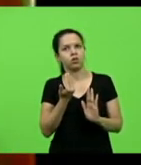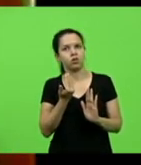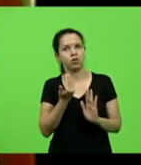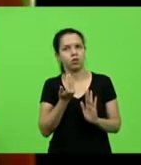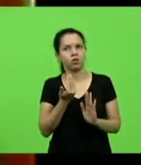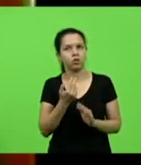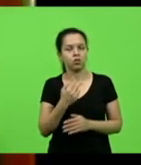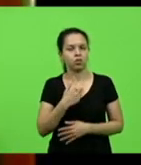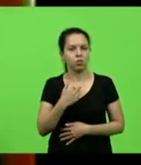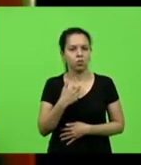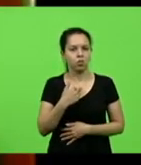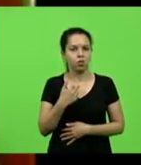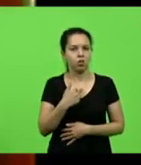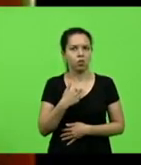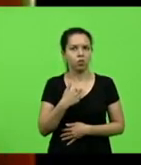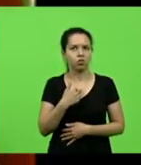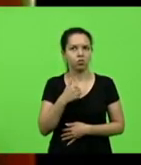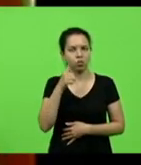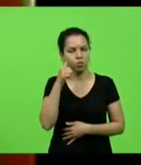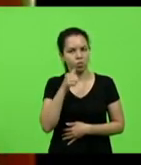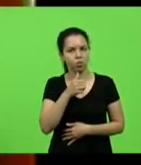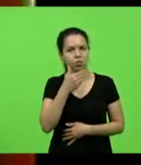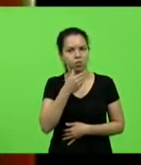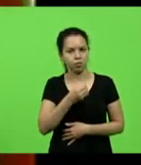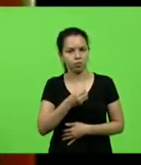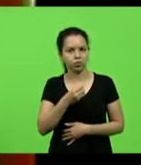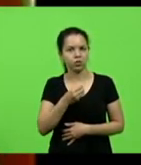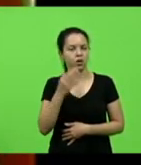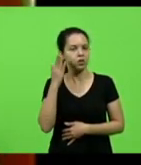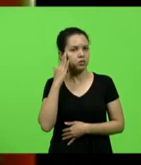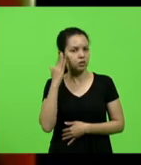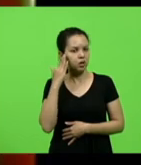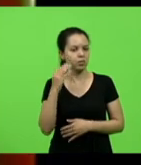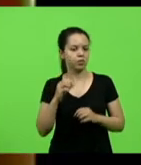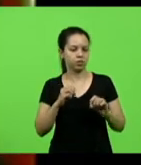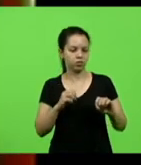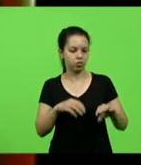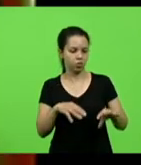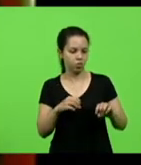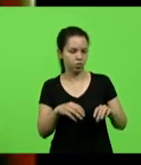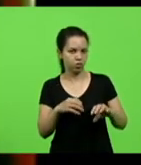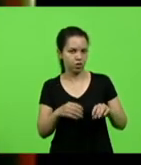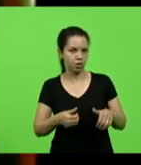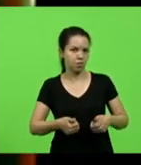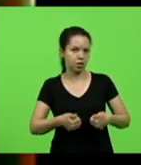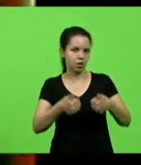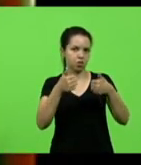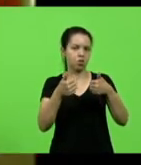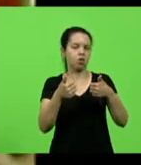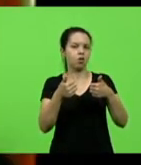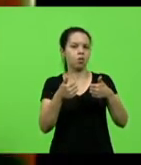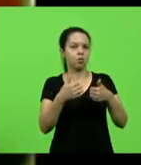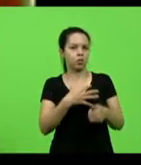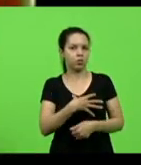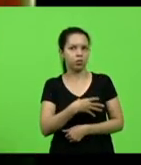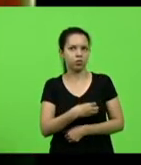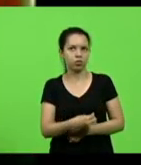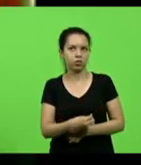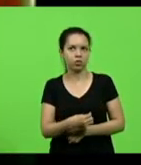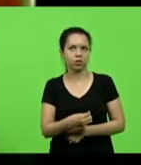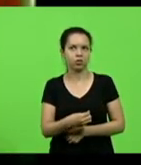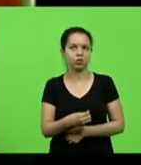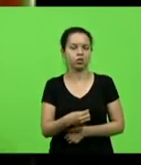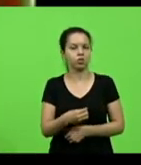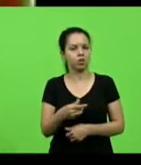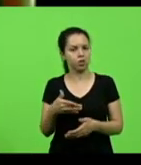um casal que entende que vai dar uma educação melhor, não sei lá por quê, e que não está